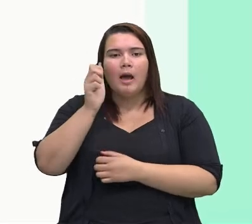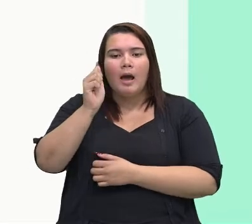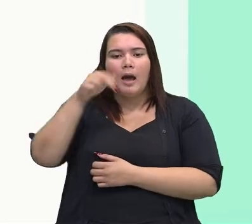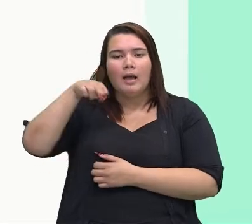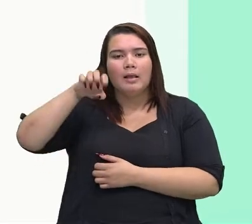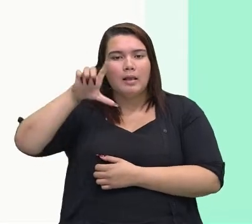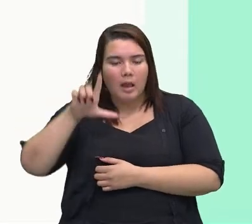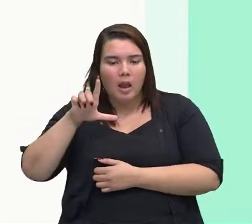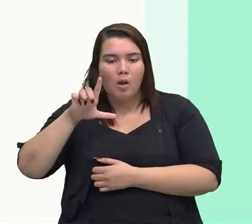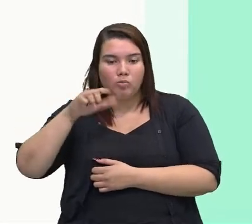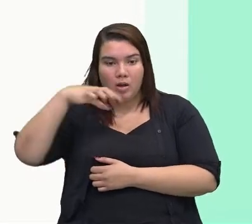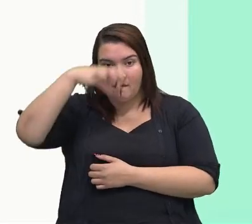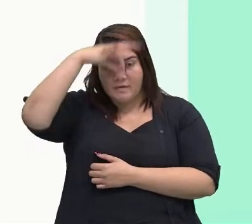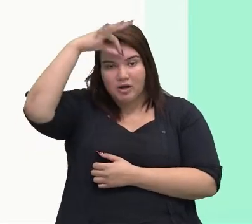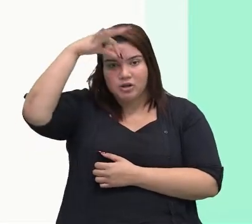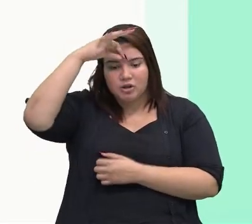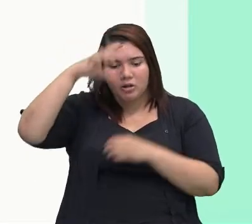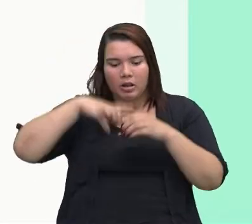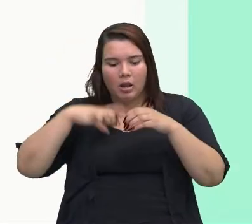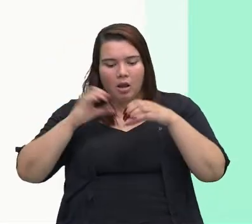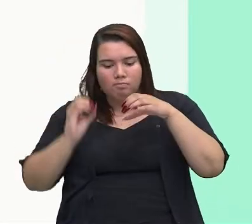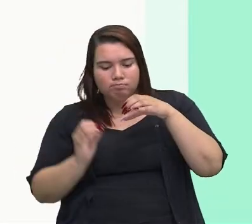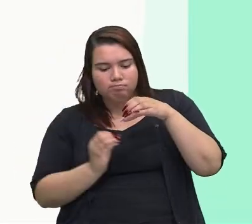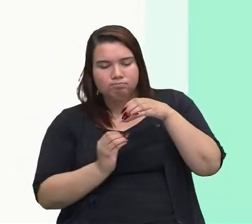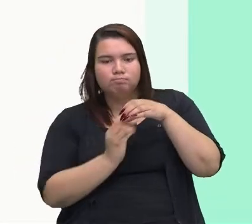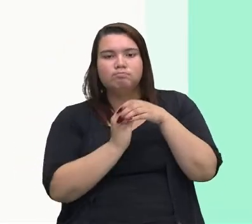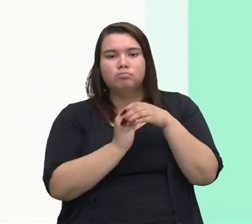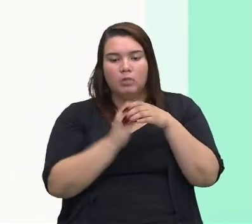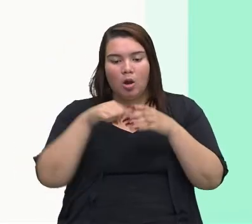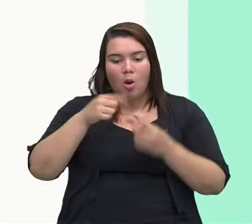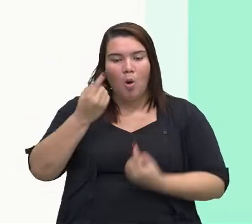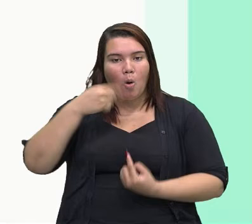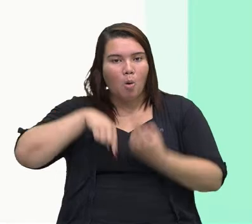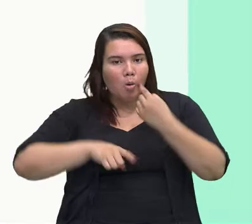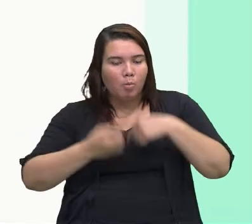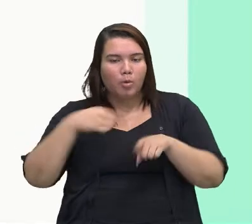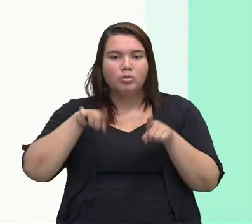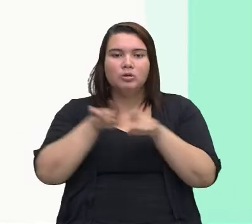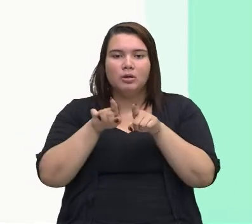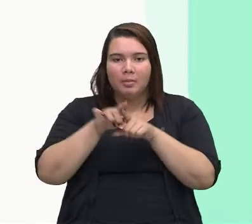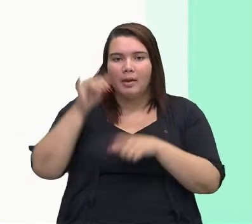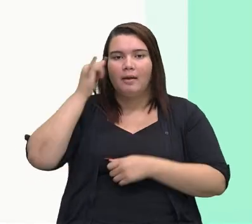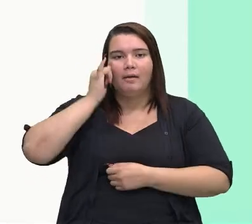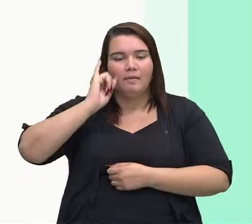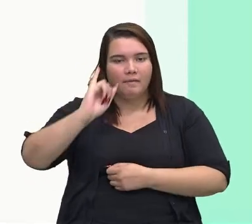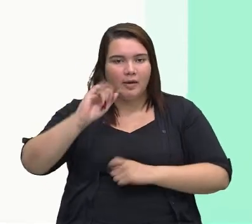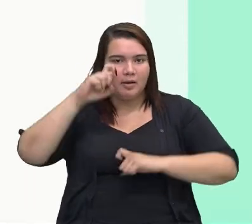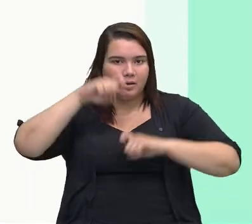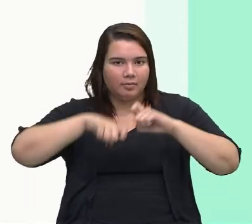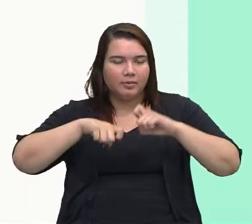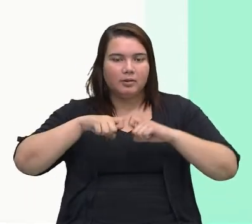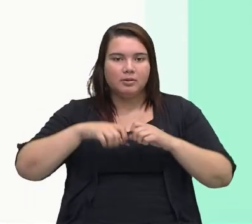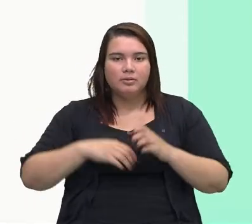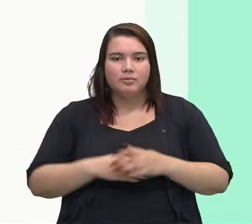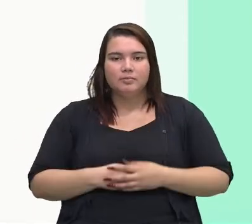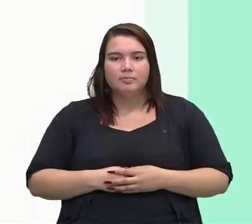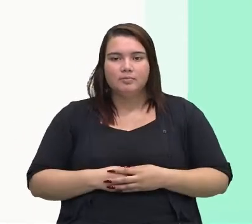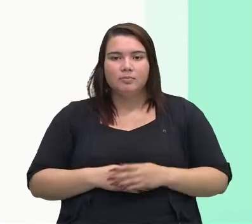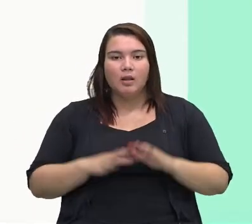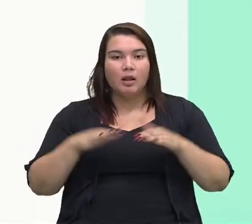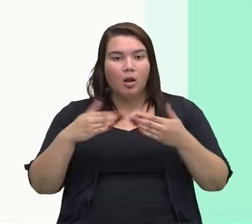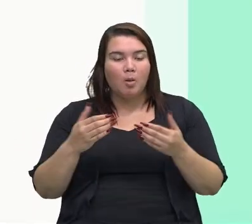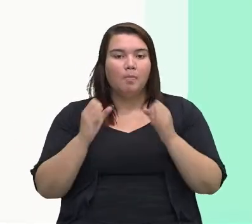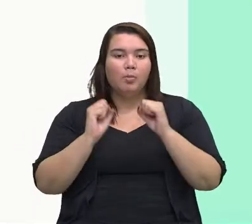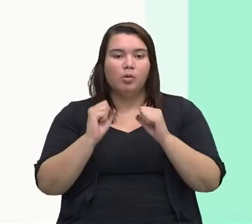no canal vaginal, libera hormônios também e tem essa mesma função de impedir com que aconteça a ovulação. E daí